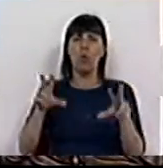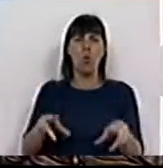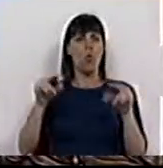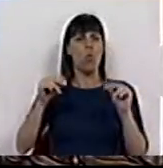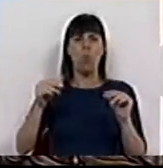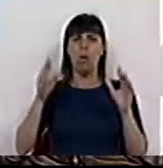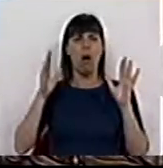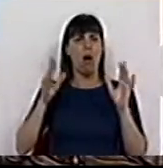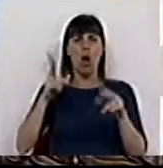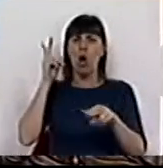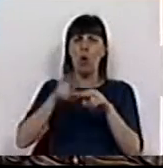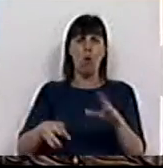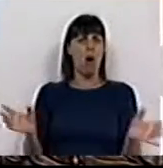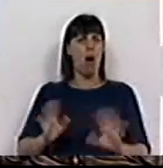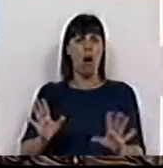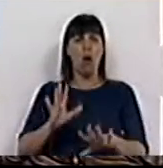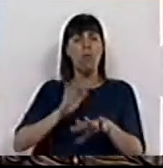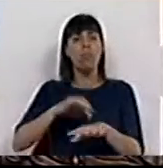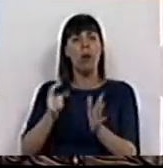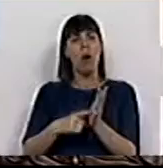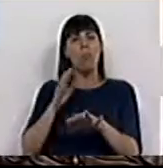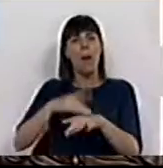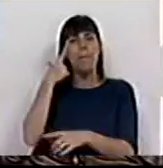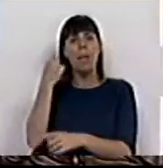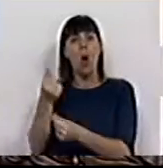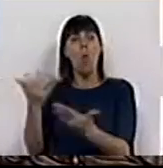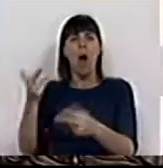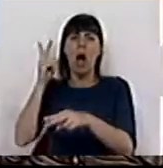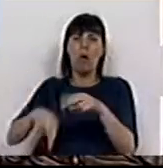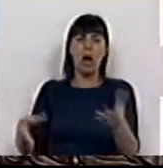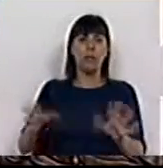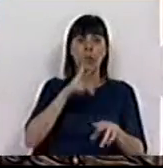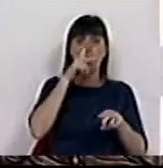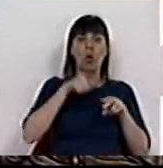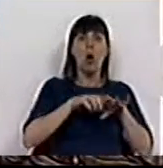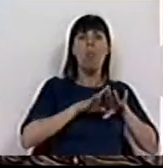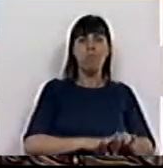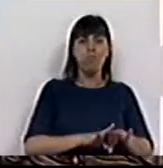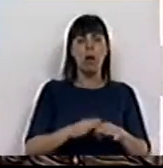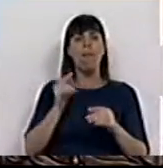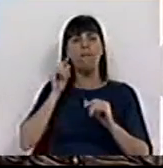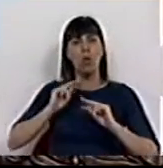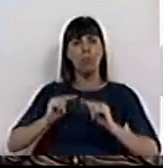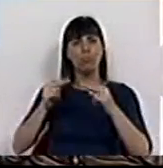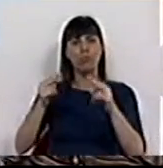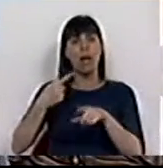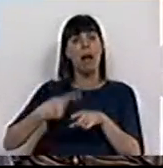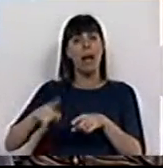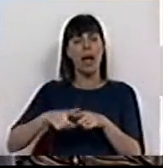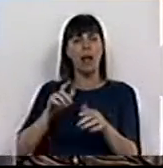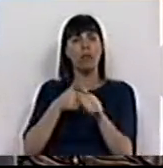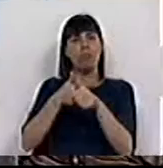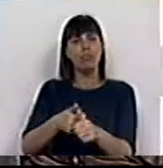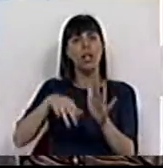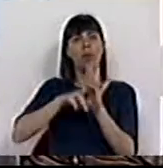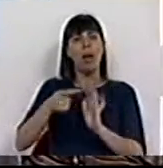nunca devem ser cortados por questões de carência económica e suspendemos as atualizações de renda ao abrigo